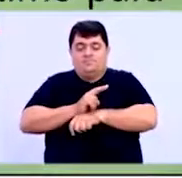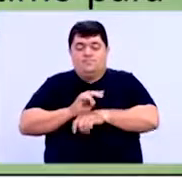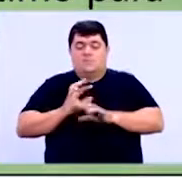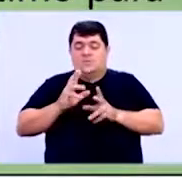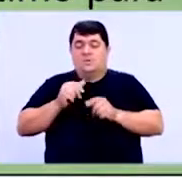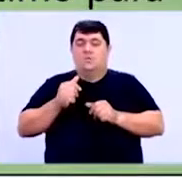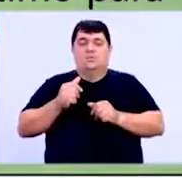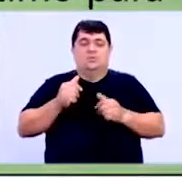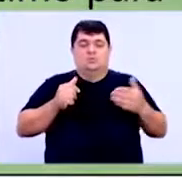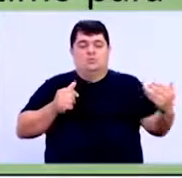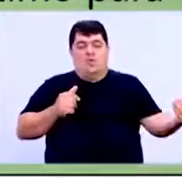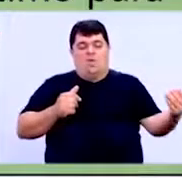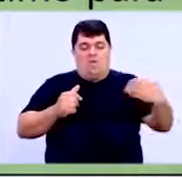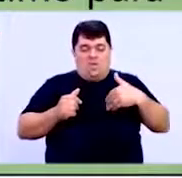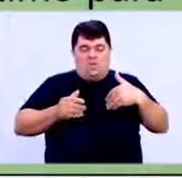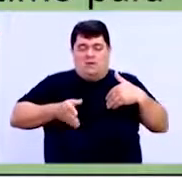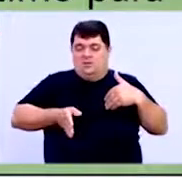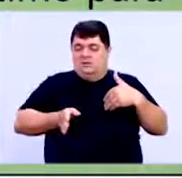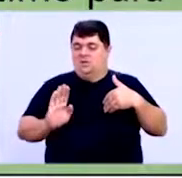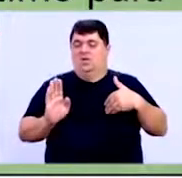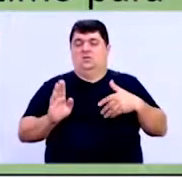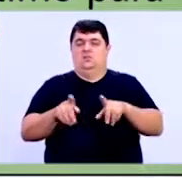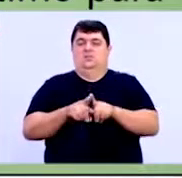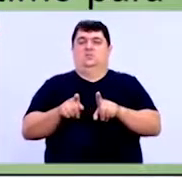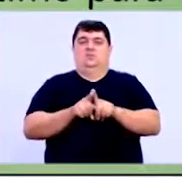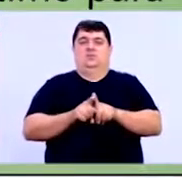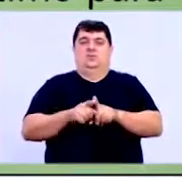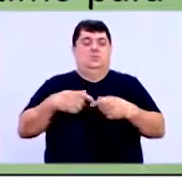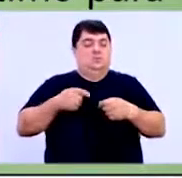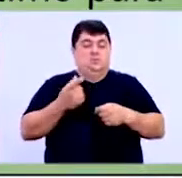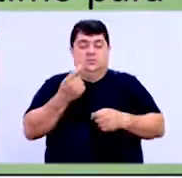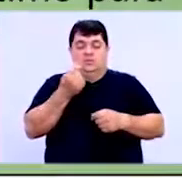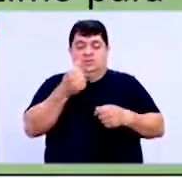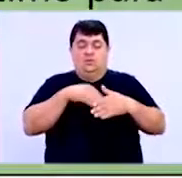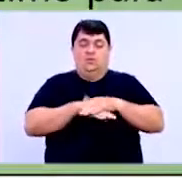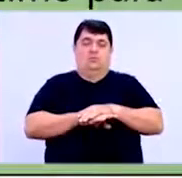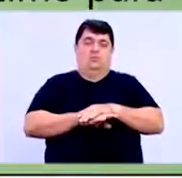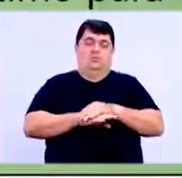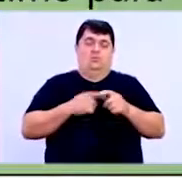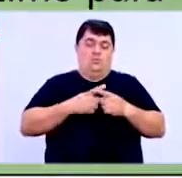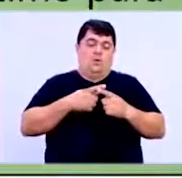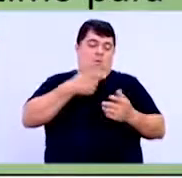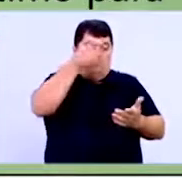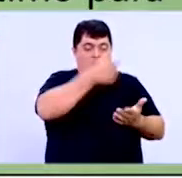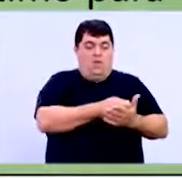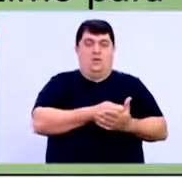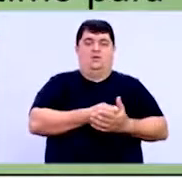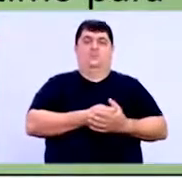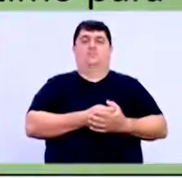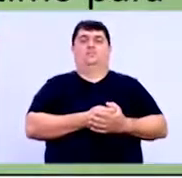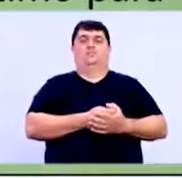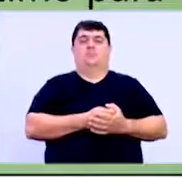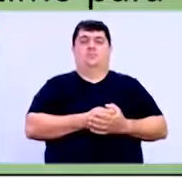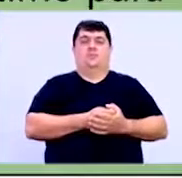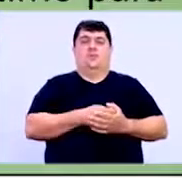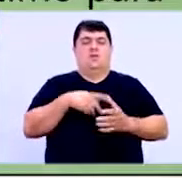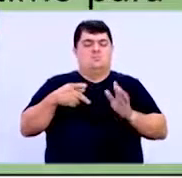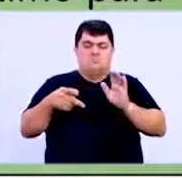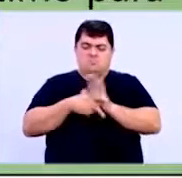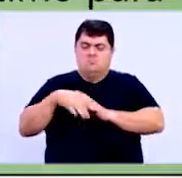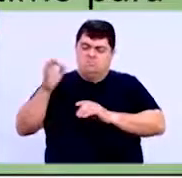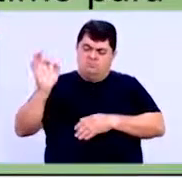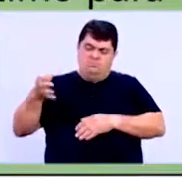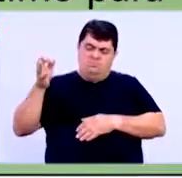entradas e saídas, de maneira que eu sempre tenha dinheiro em caixa para pagar minhas obrigações. Não é isso? Necessariamente é isso, né,